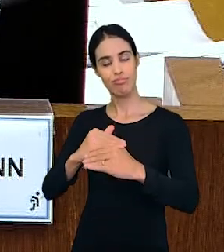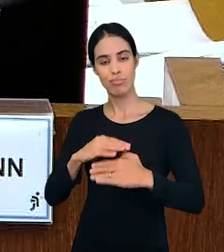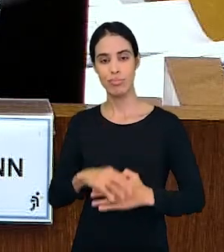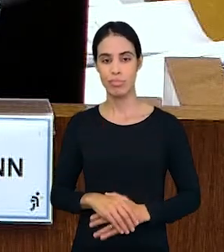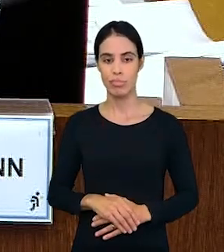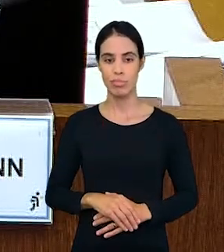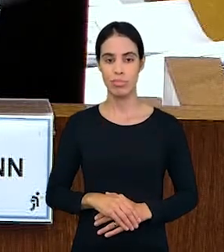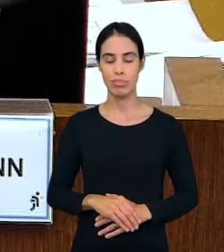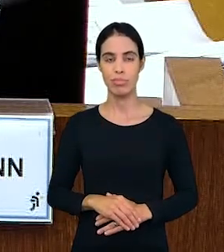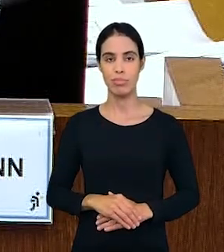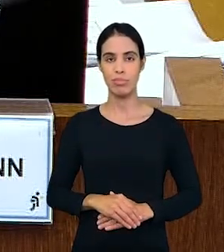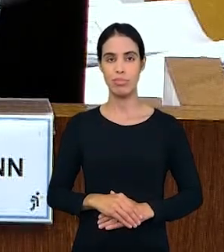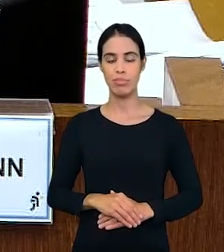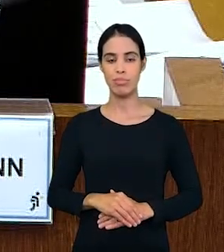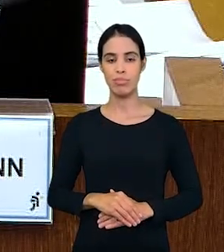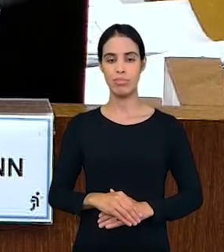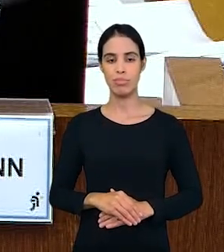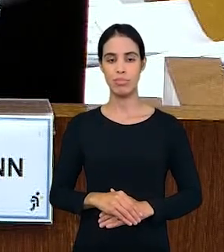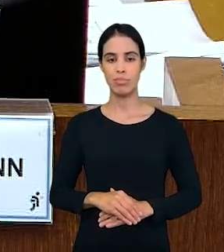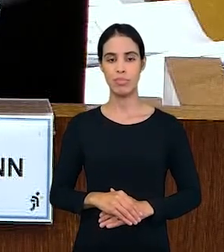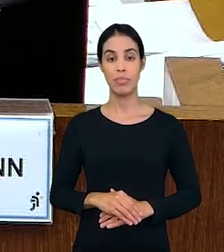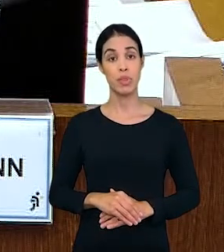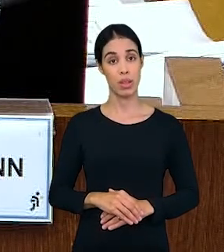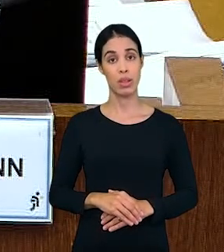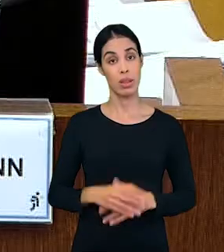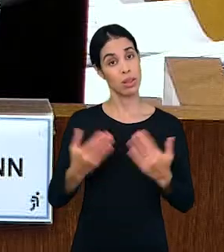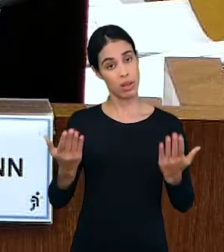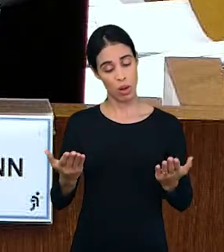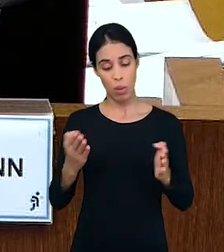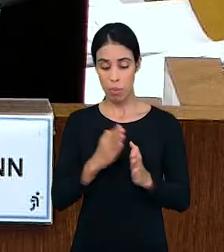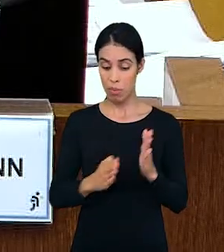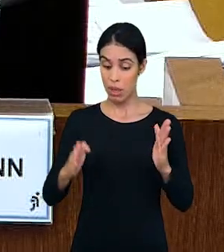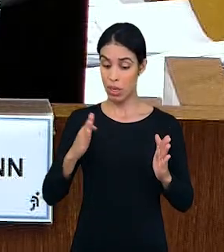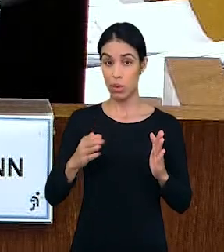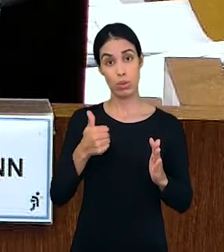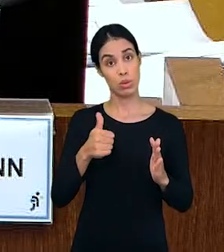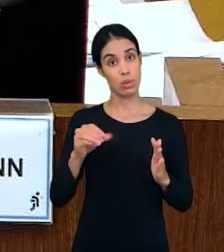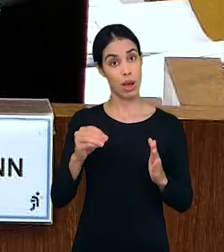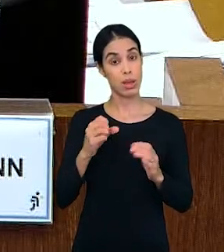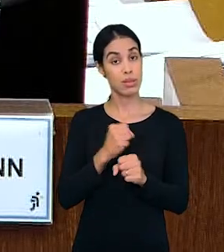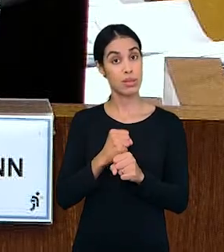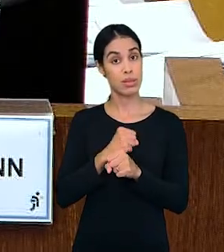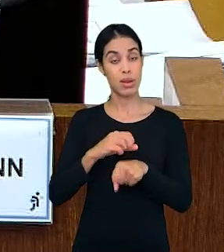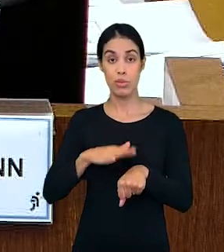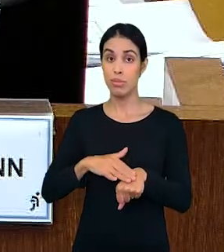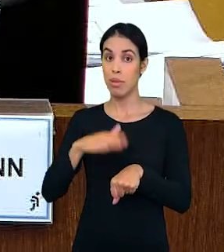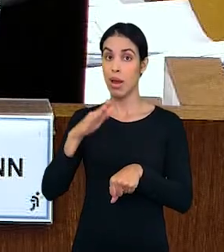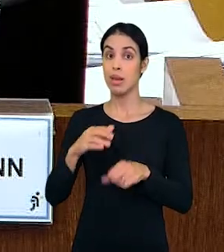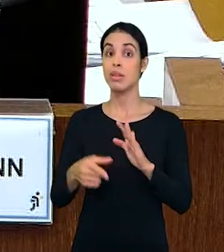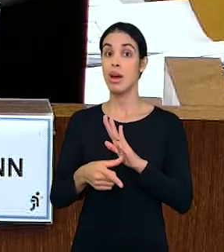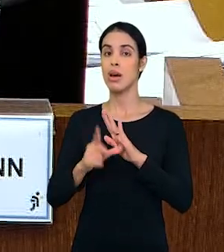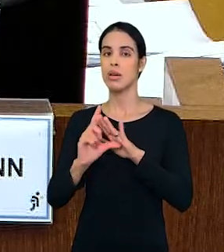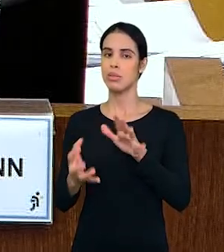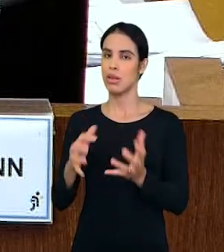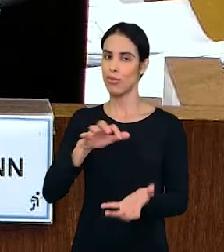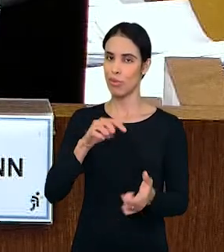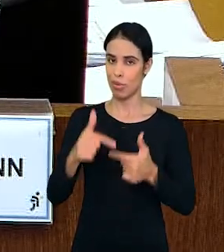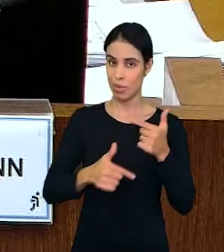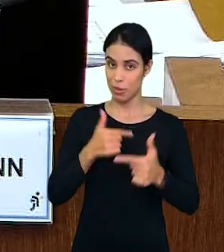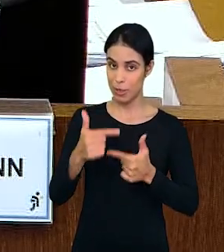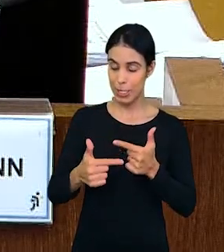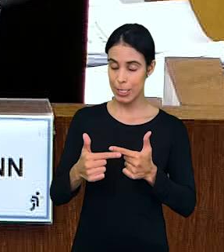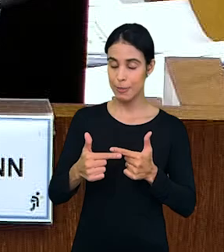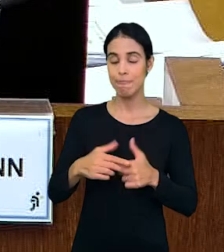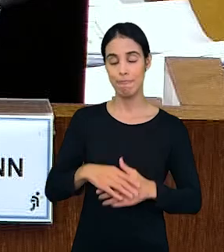que houve percepção superior a 10 anos, anterior à reforma trabalhista, e